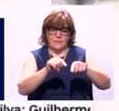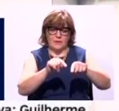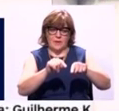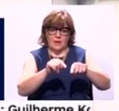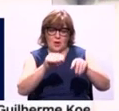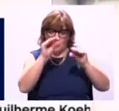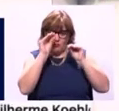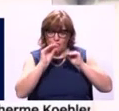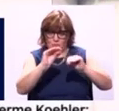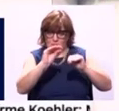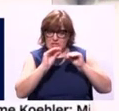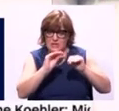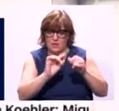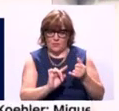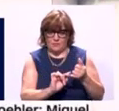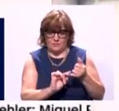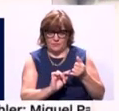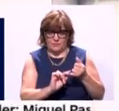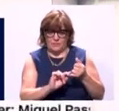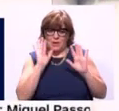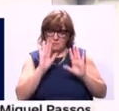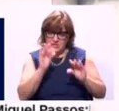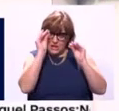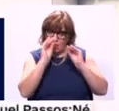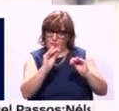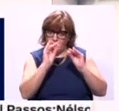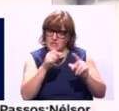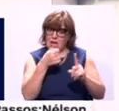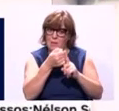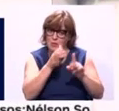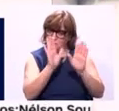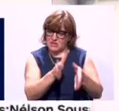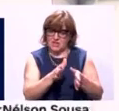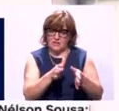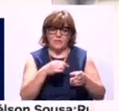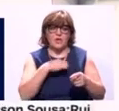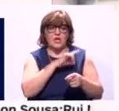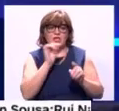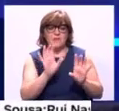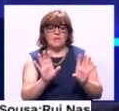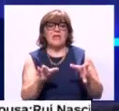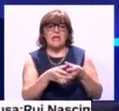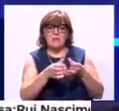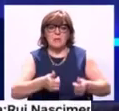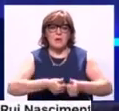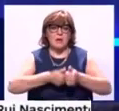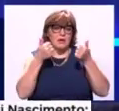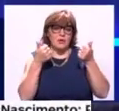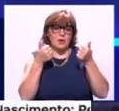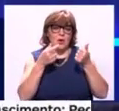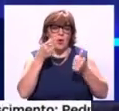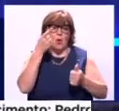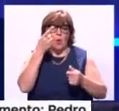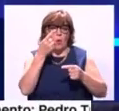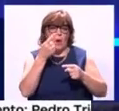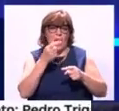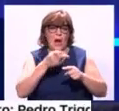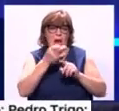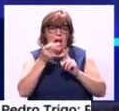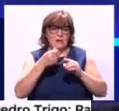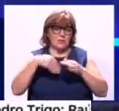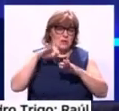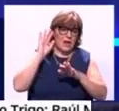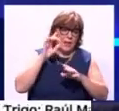na formação, na aposta, na formação, nós tivemos uma equipa que foi ganhadora há um ano e pico,